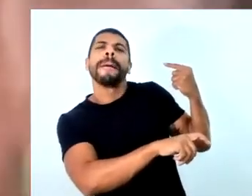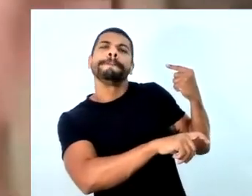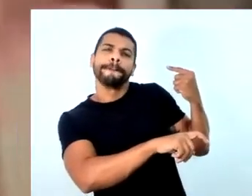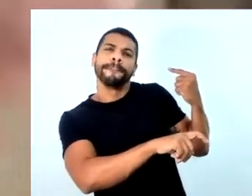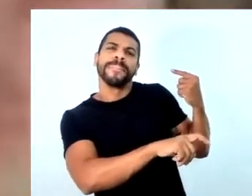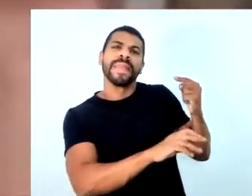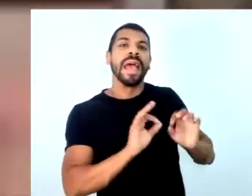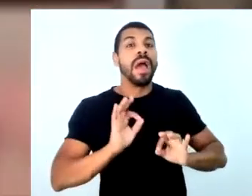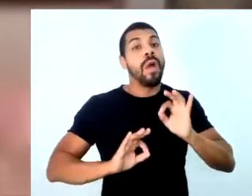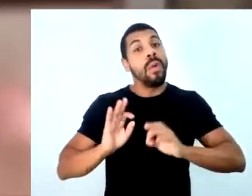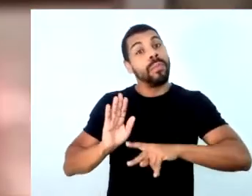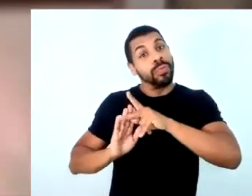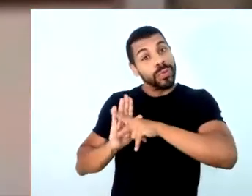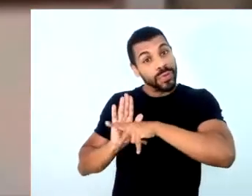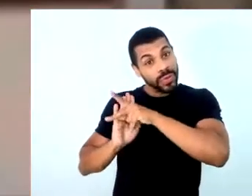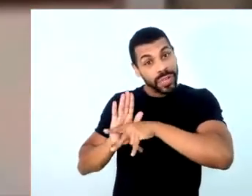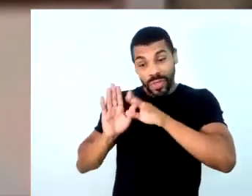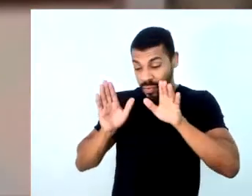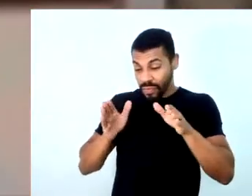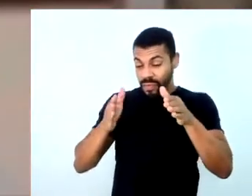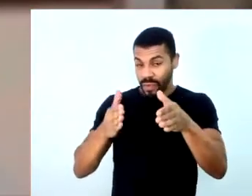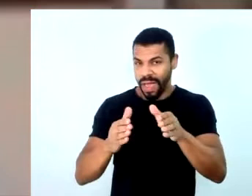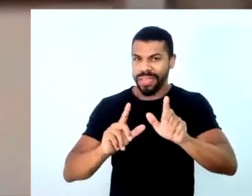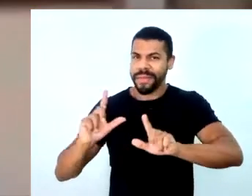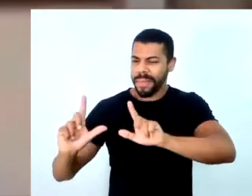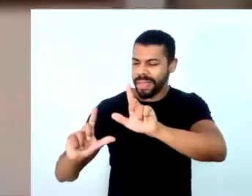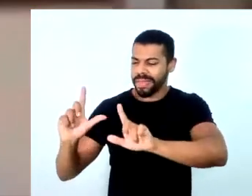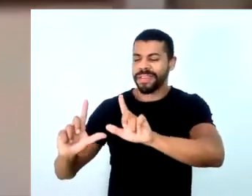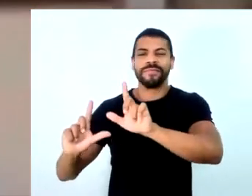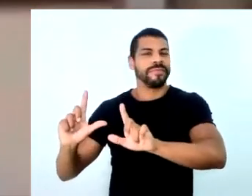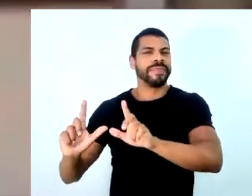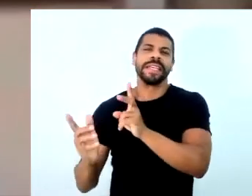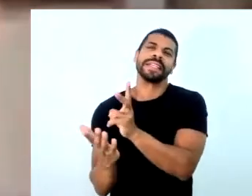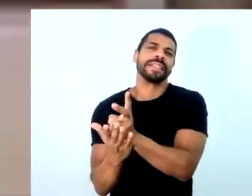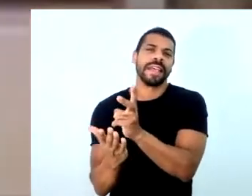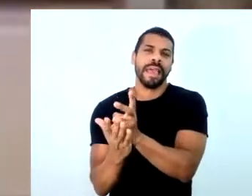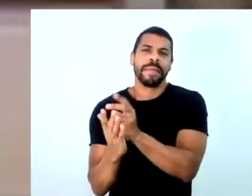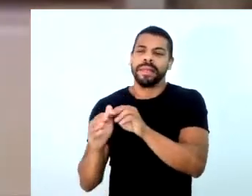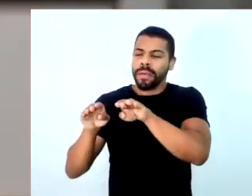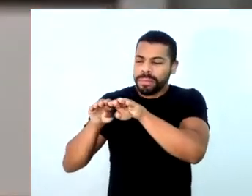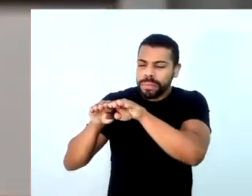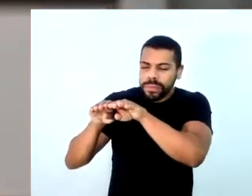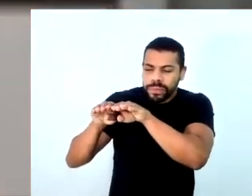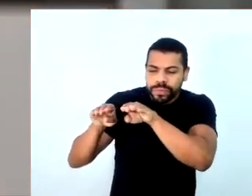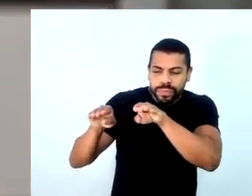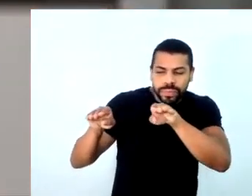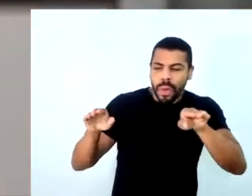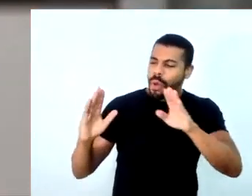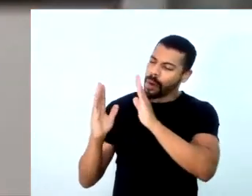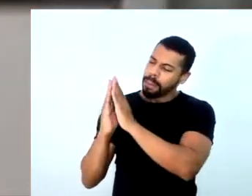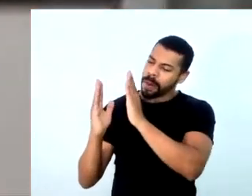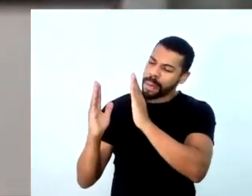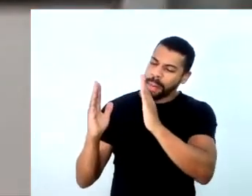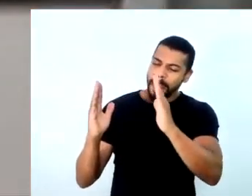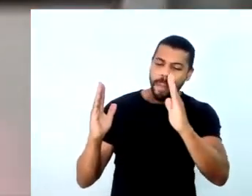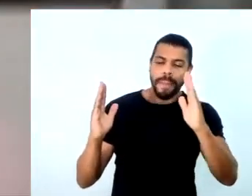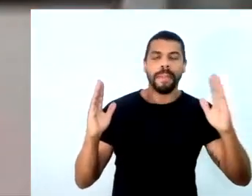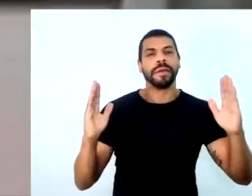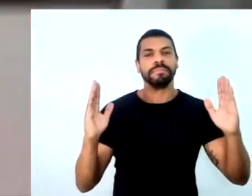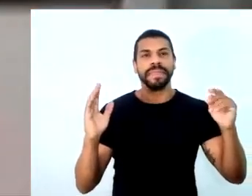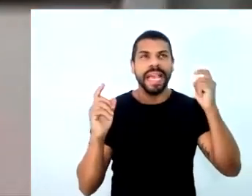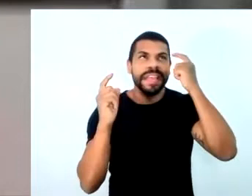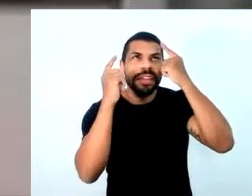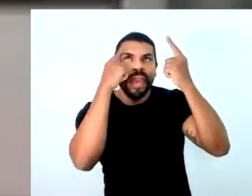vinha, né, eu montava coisas, projetos exclusivamente para TV, e tudo era montado de forma linear. O que